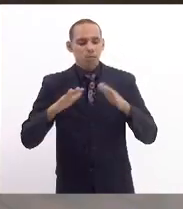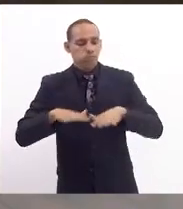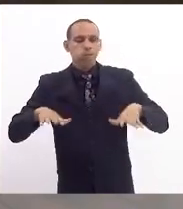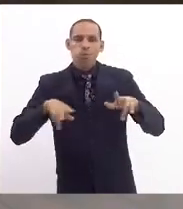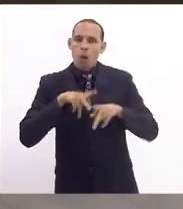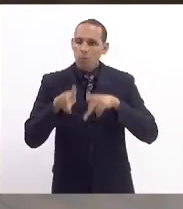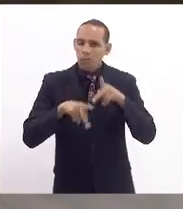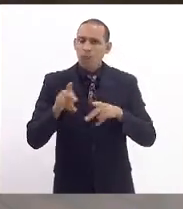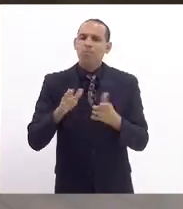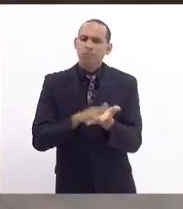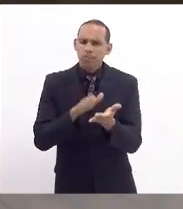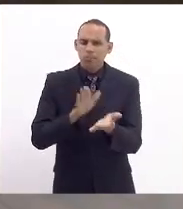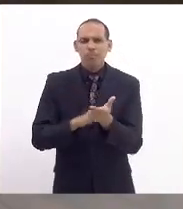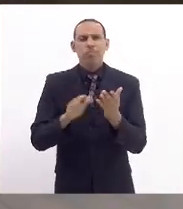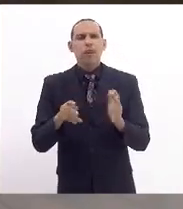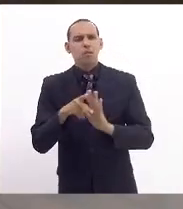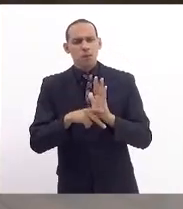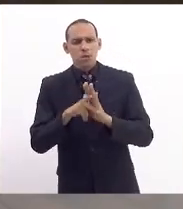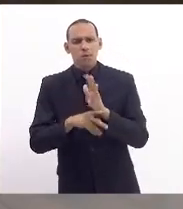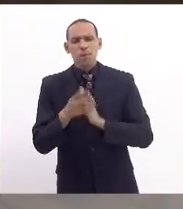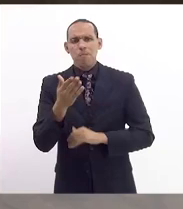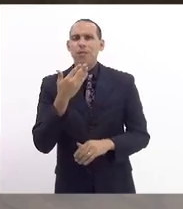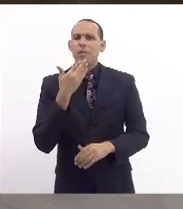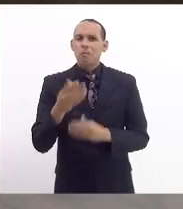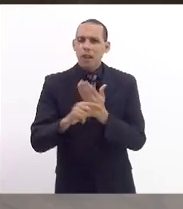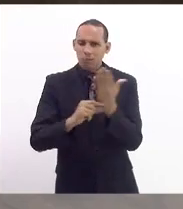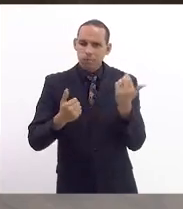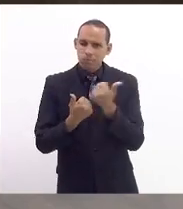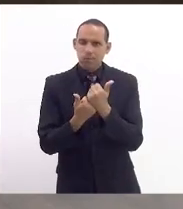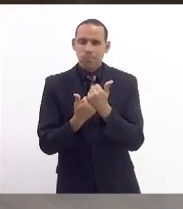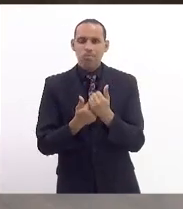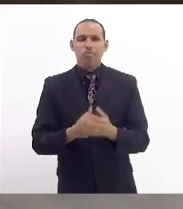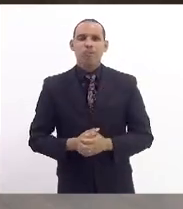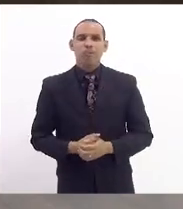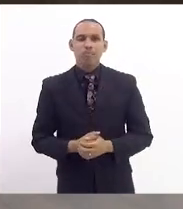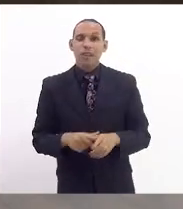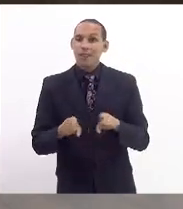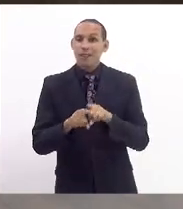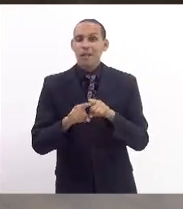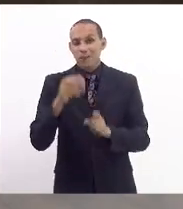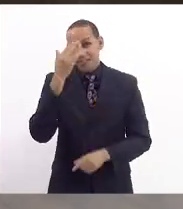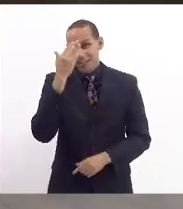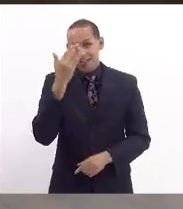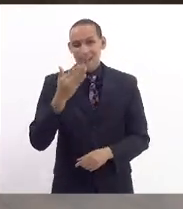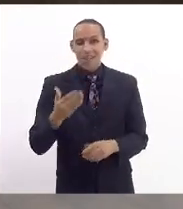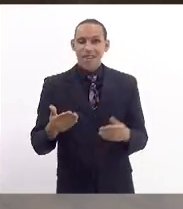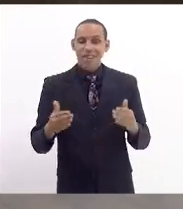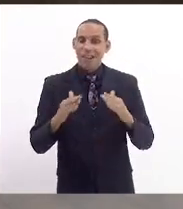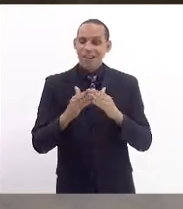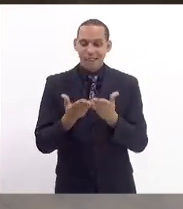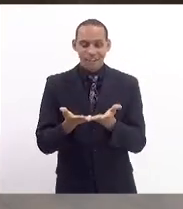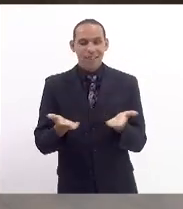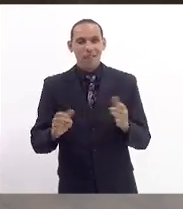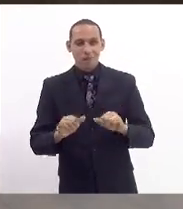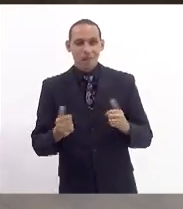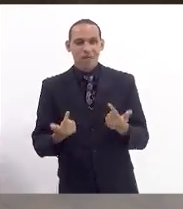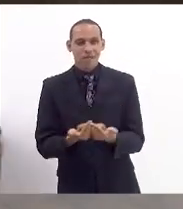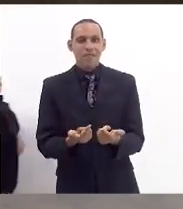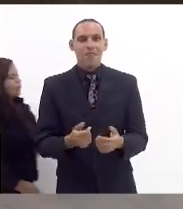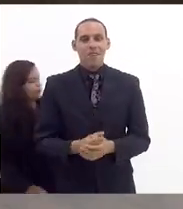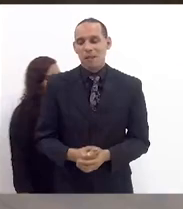excelência por esse projeto e pedir a coautoria e também agradecer a casa pela aprovação